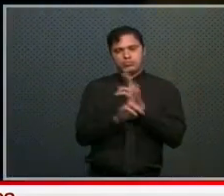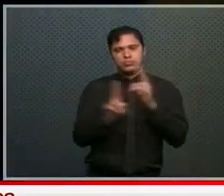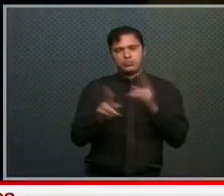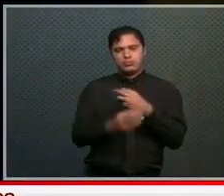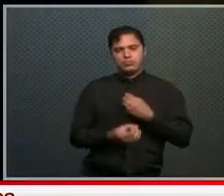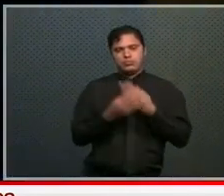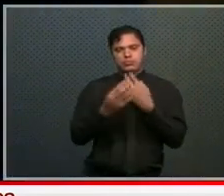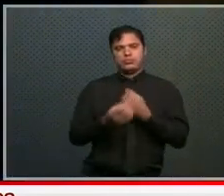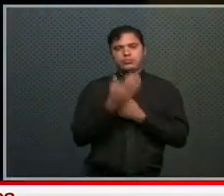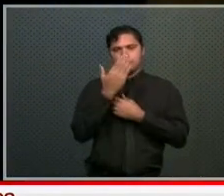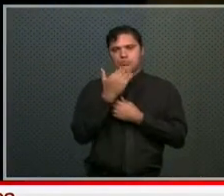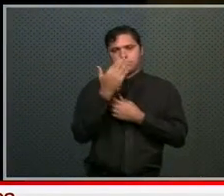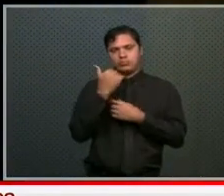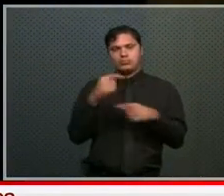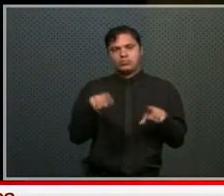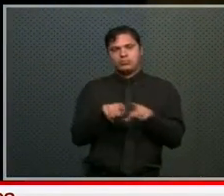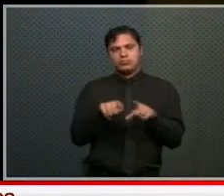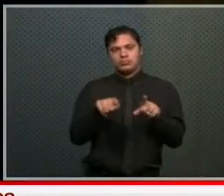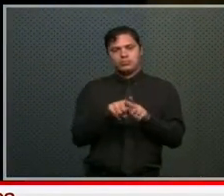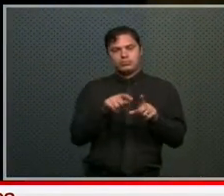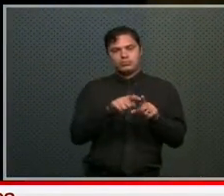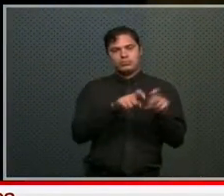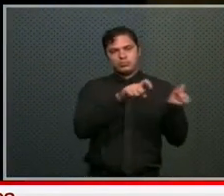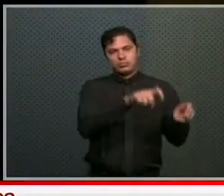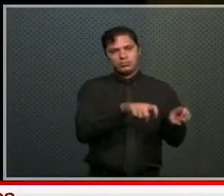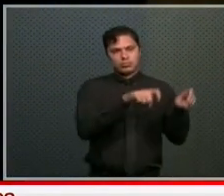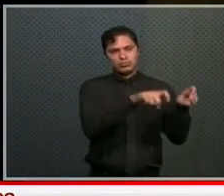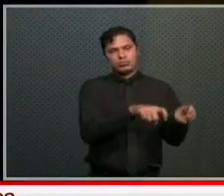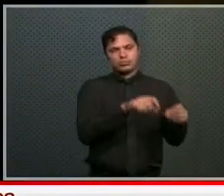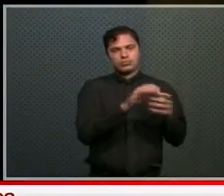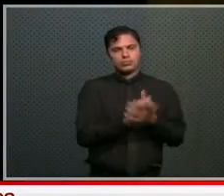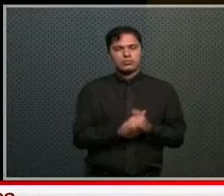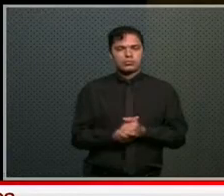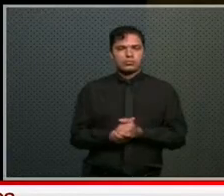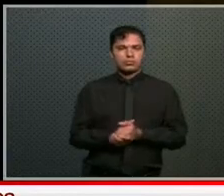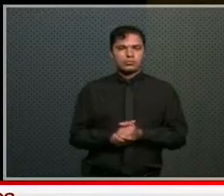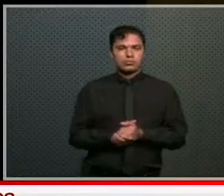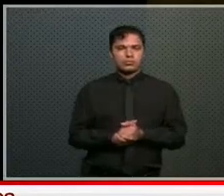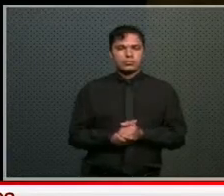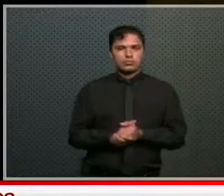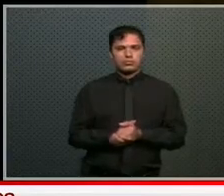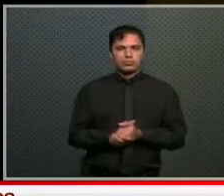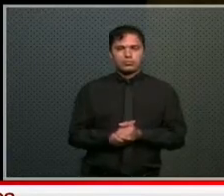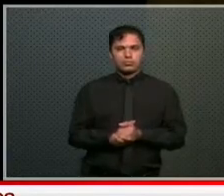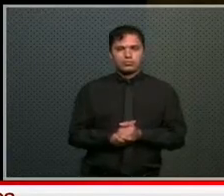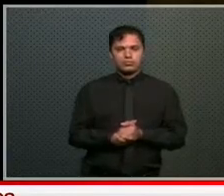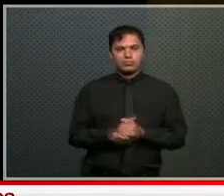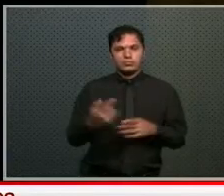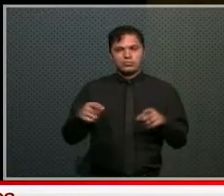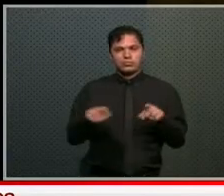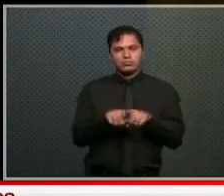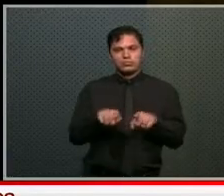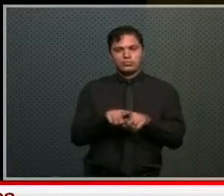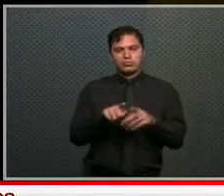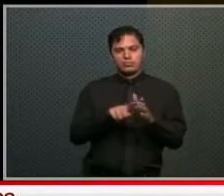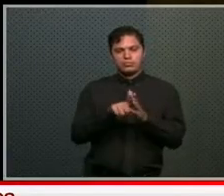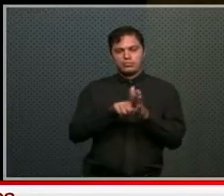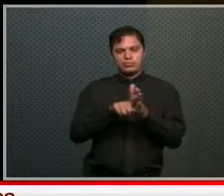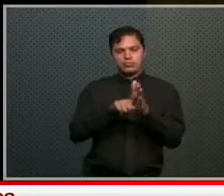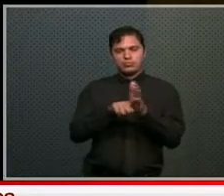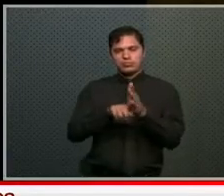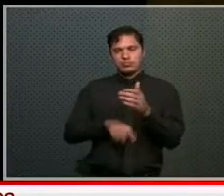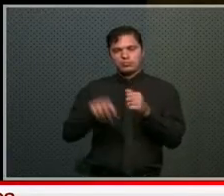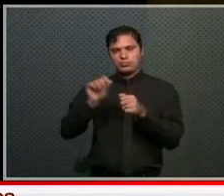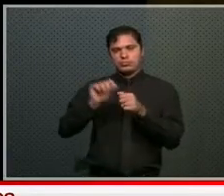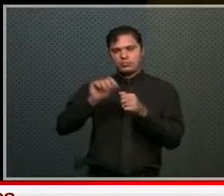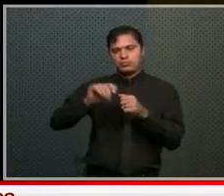alimento assim como a pecuária Por falar em pecuária e senhores e senhoras a pesquisa com bubalino tornaram essa